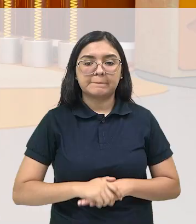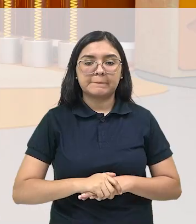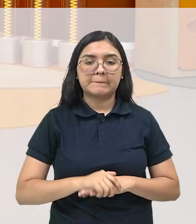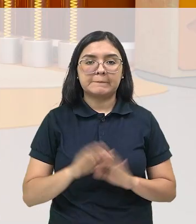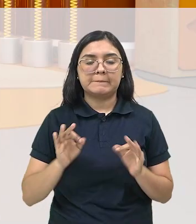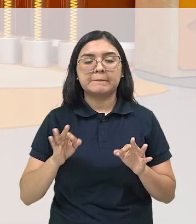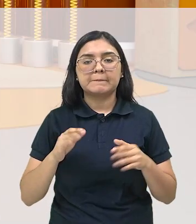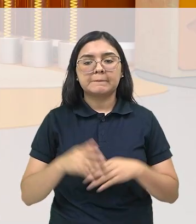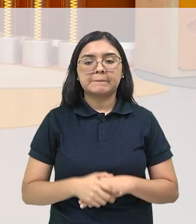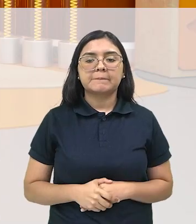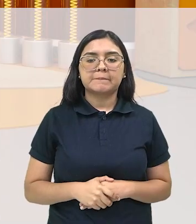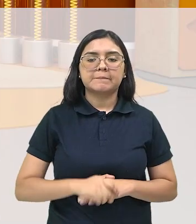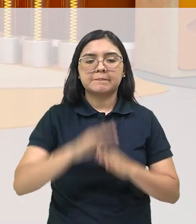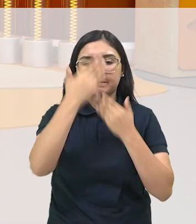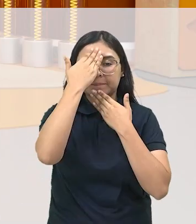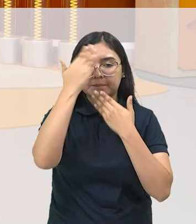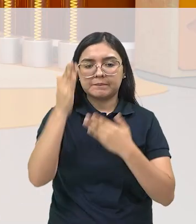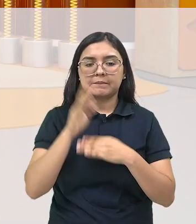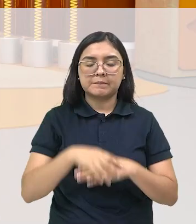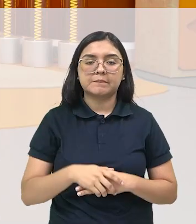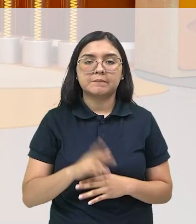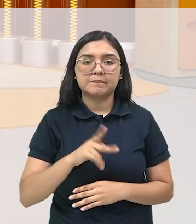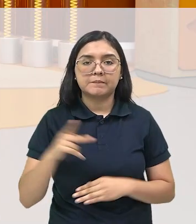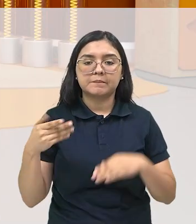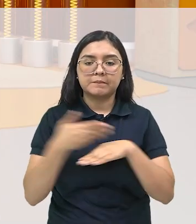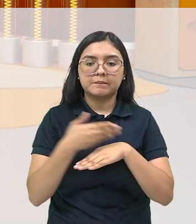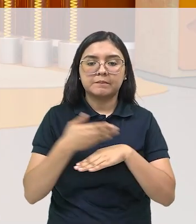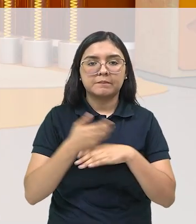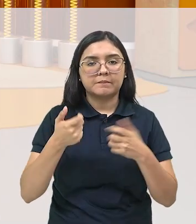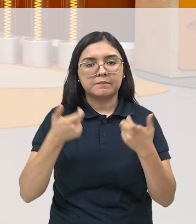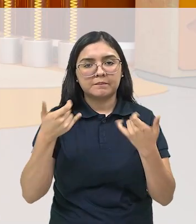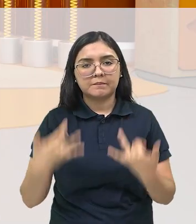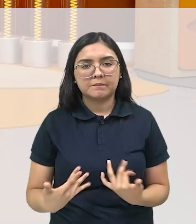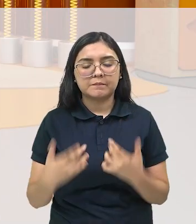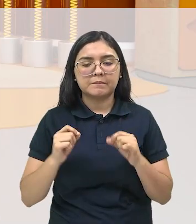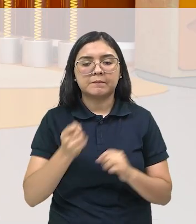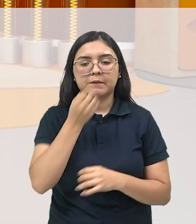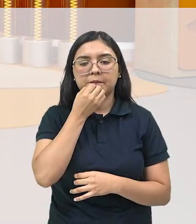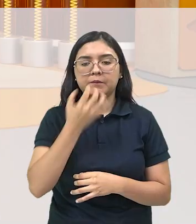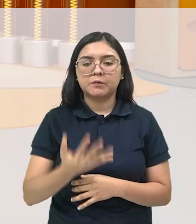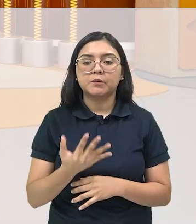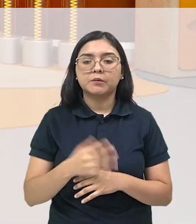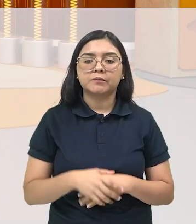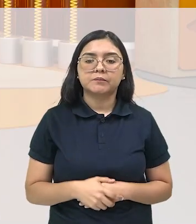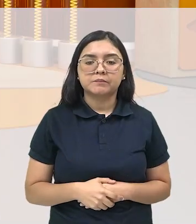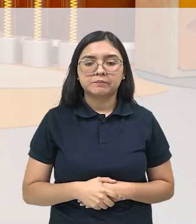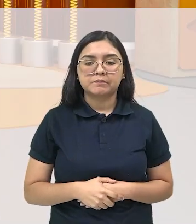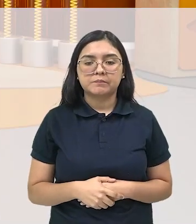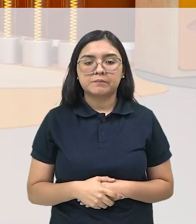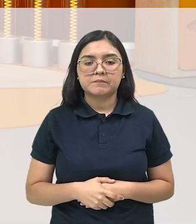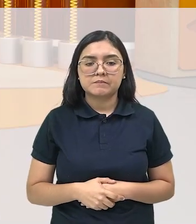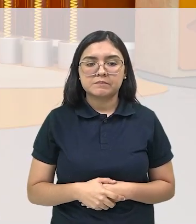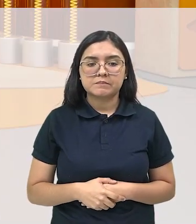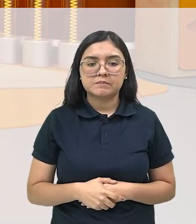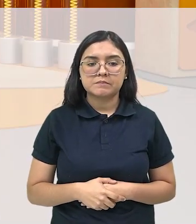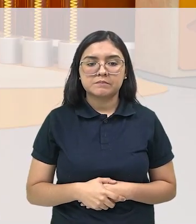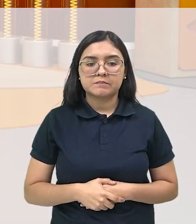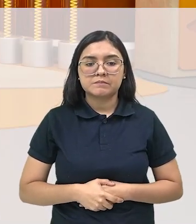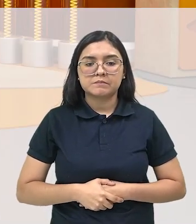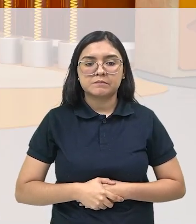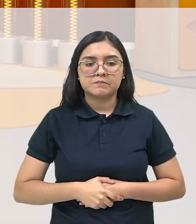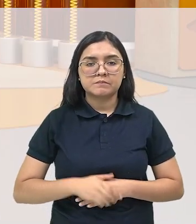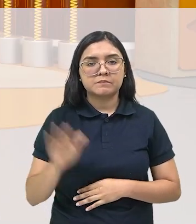Muito bem, professor Josino, obrigado aí pela sua participação, pelos seus comentários, é sempre muito bom, né, ver aí, né, tchau professor,